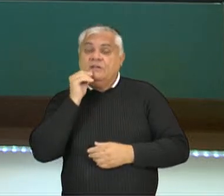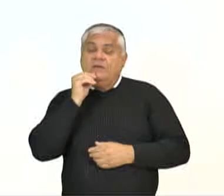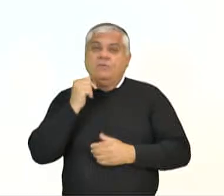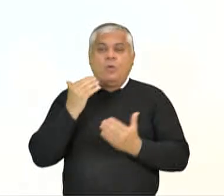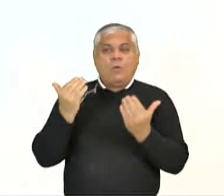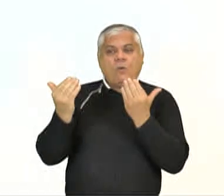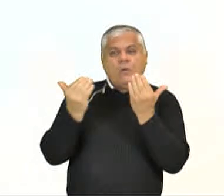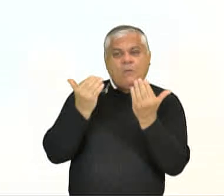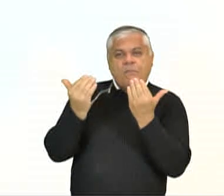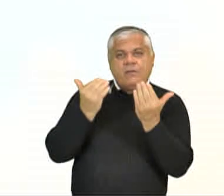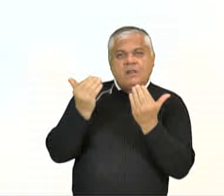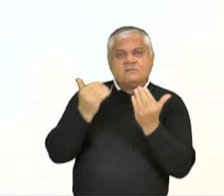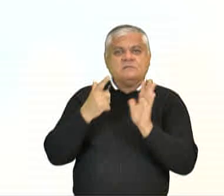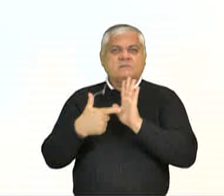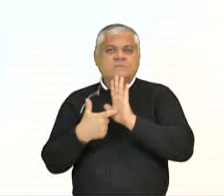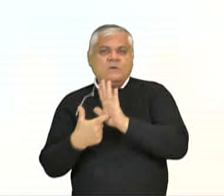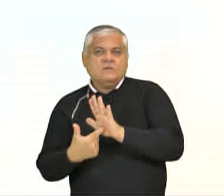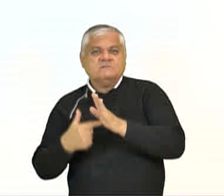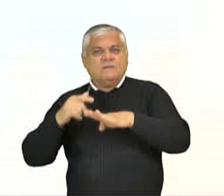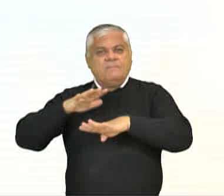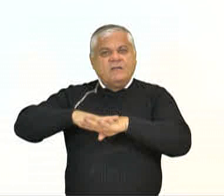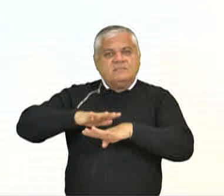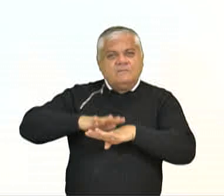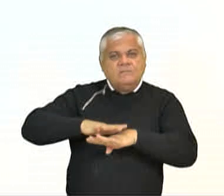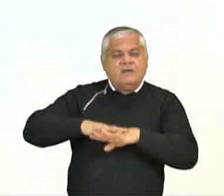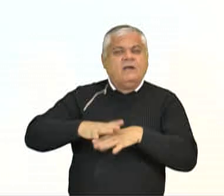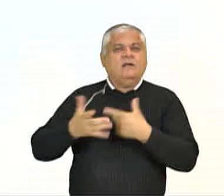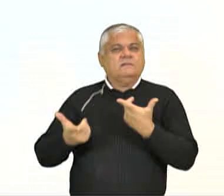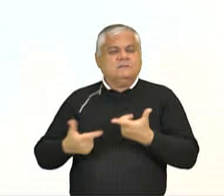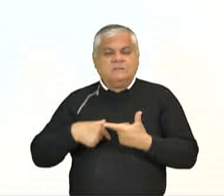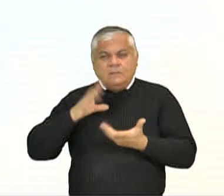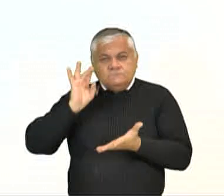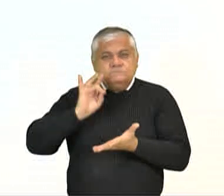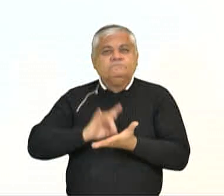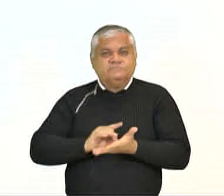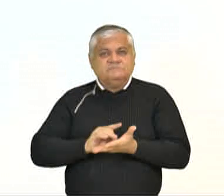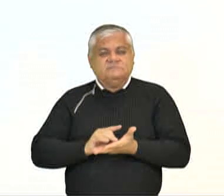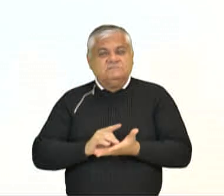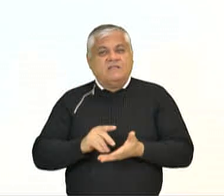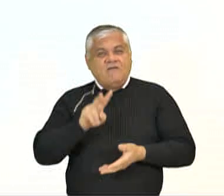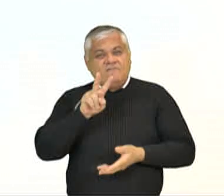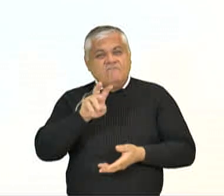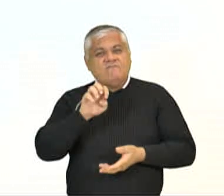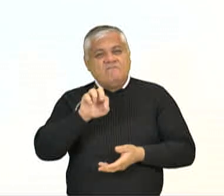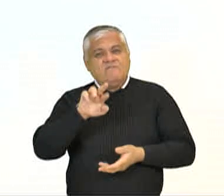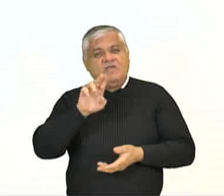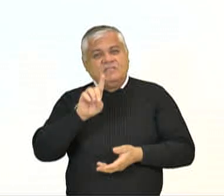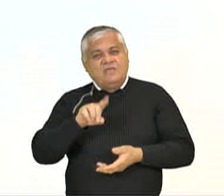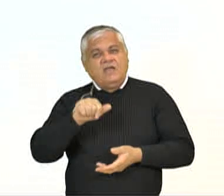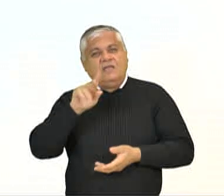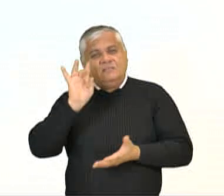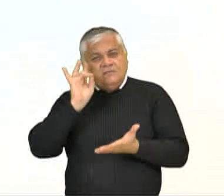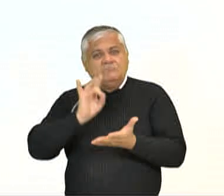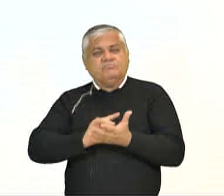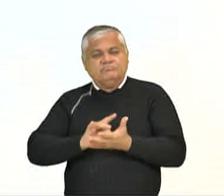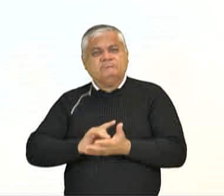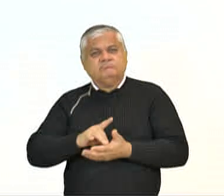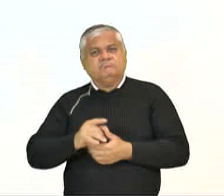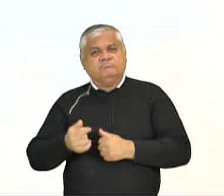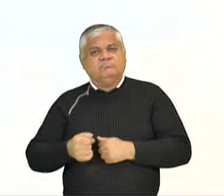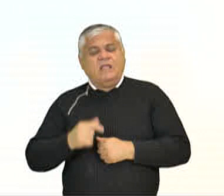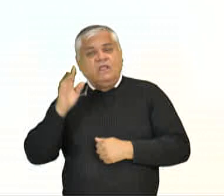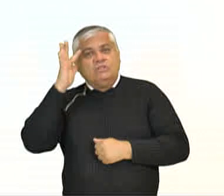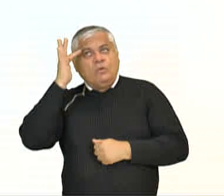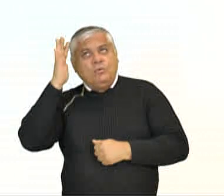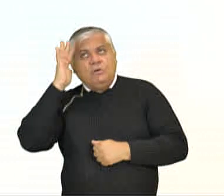probabilísticos, demonstrações matemáticas, a veracidade, a verdade, tá? A veracidade de alguma hipótese ou